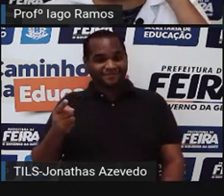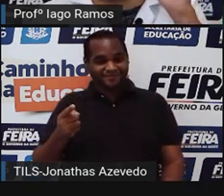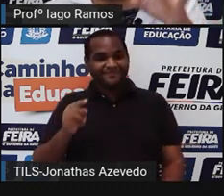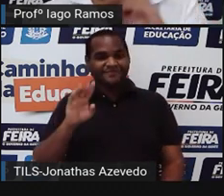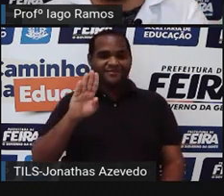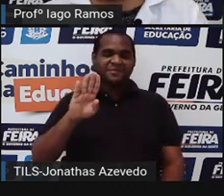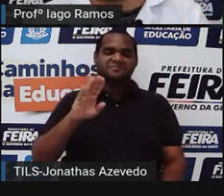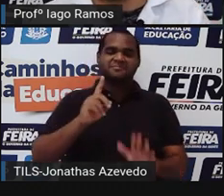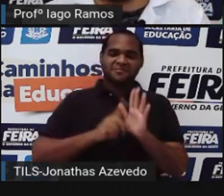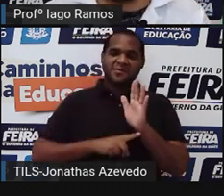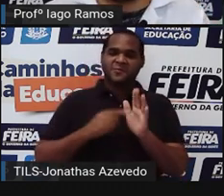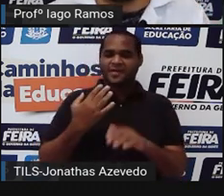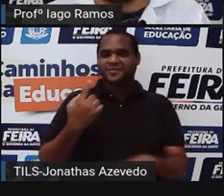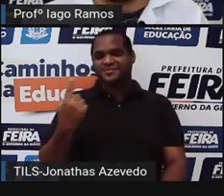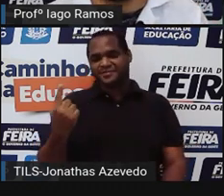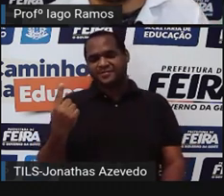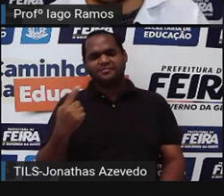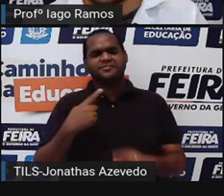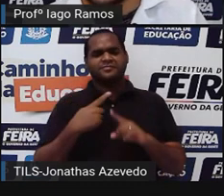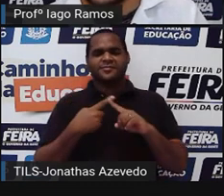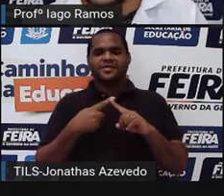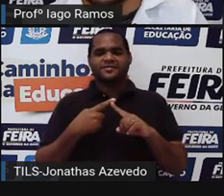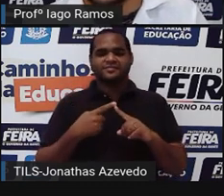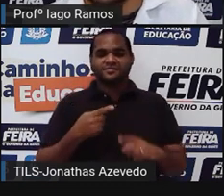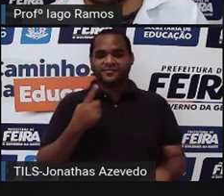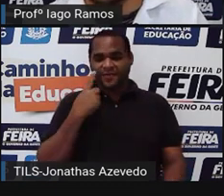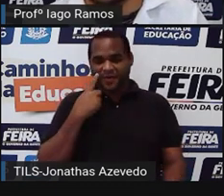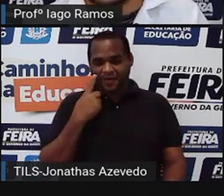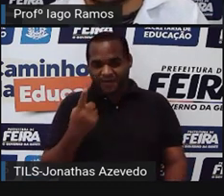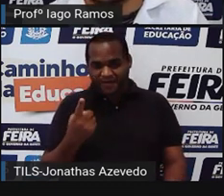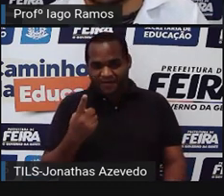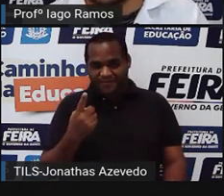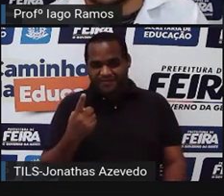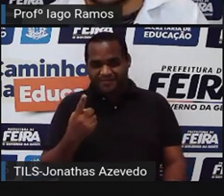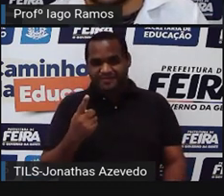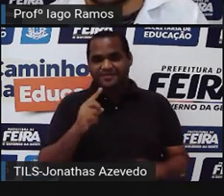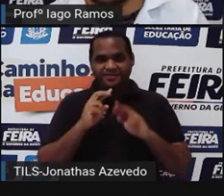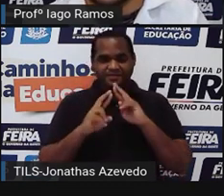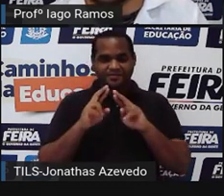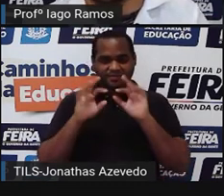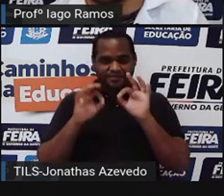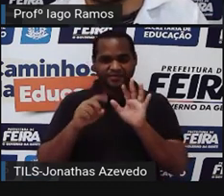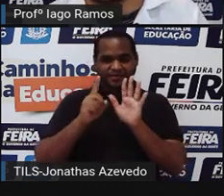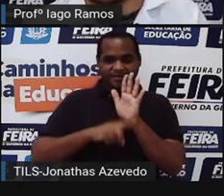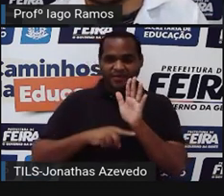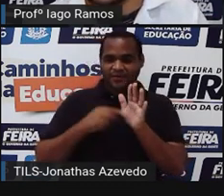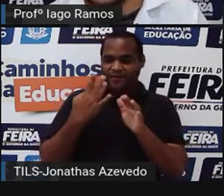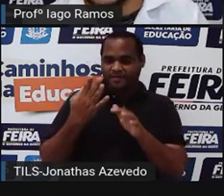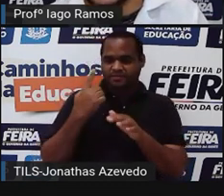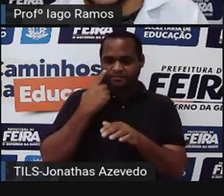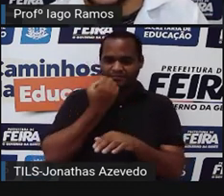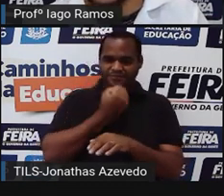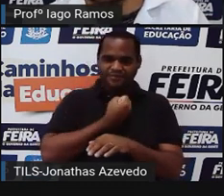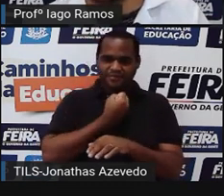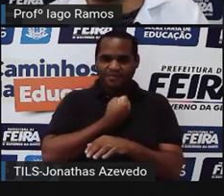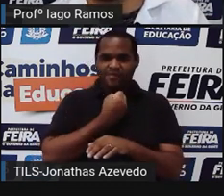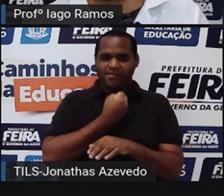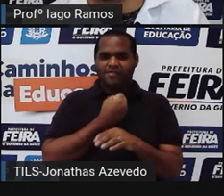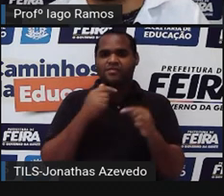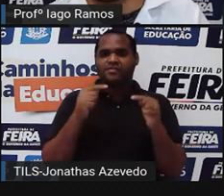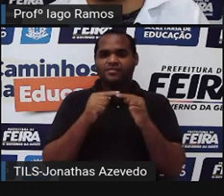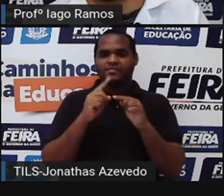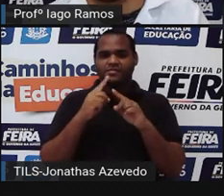B, menos 4 e 1. Por quê? Olha para o menos 4, você tem que procurar dois números